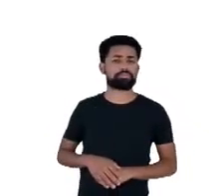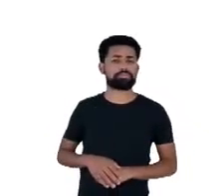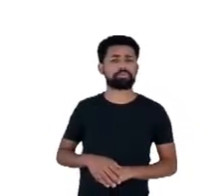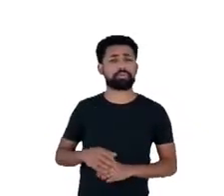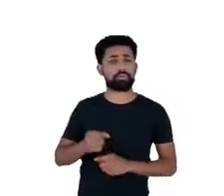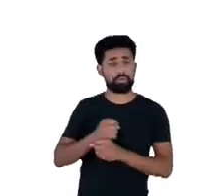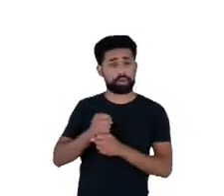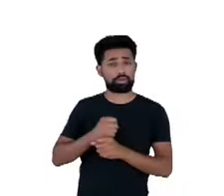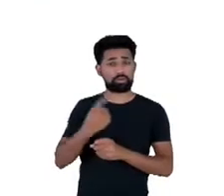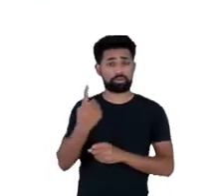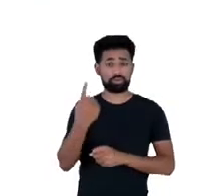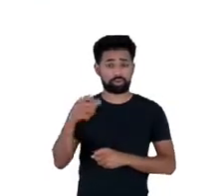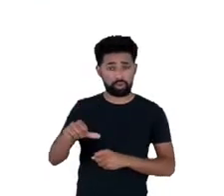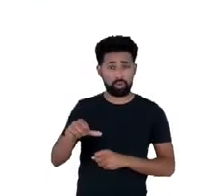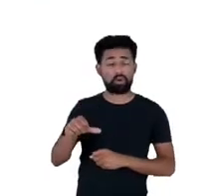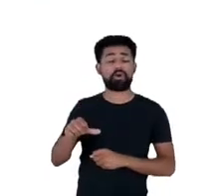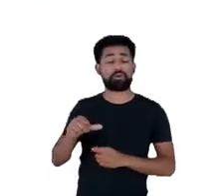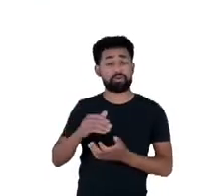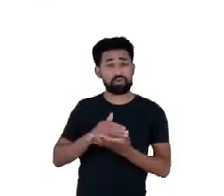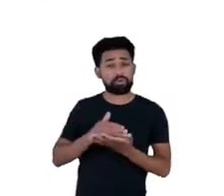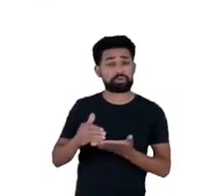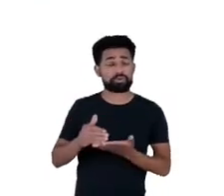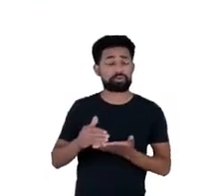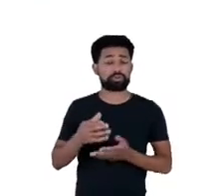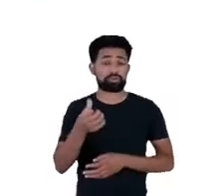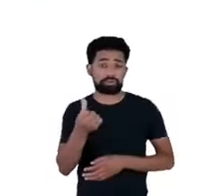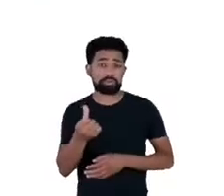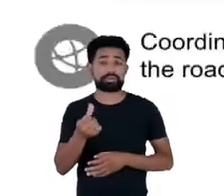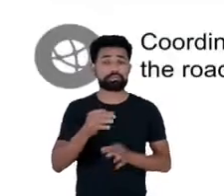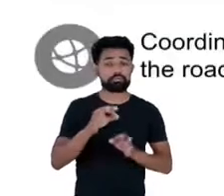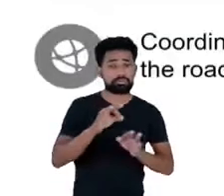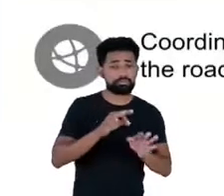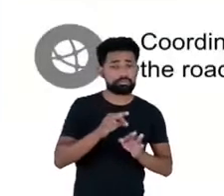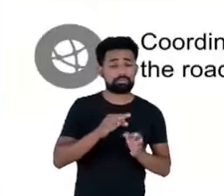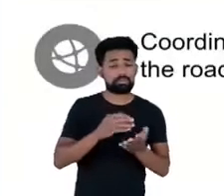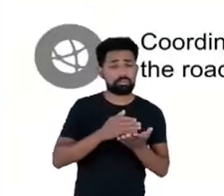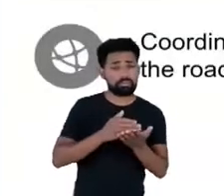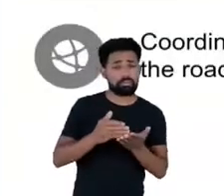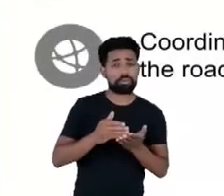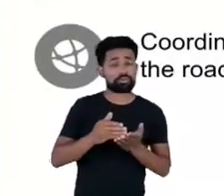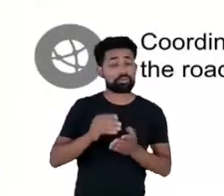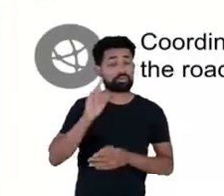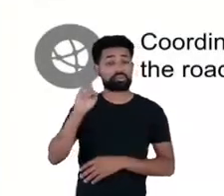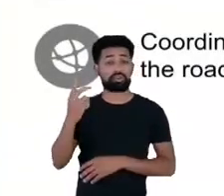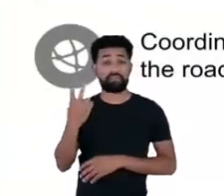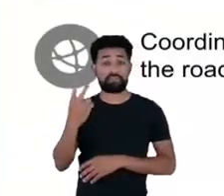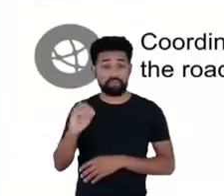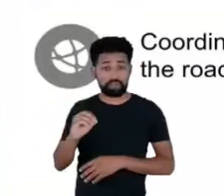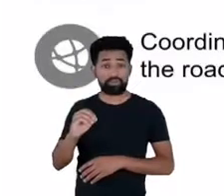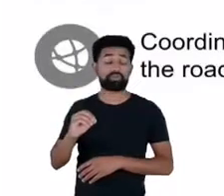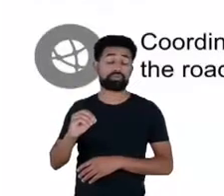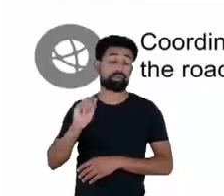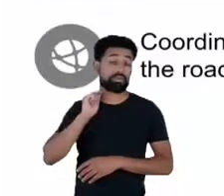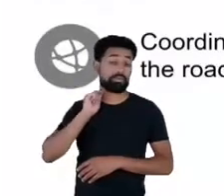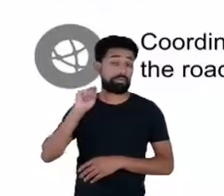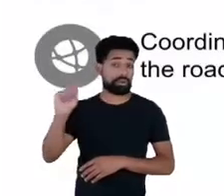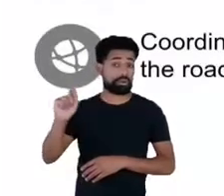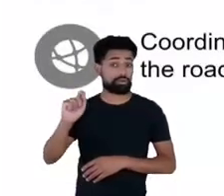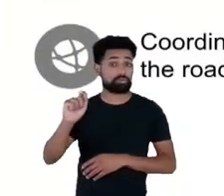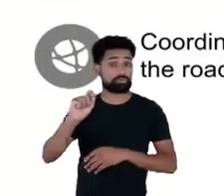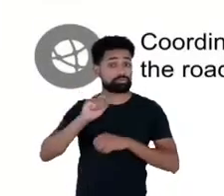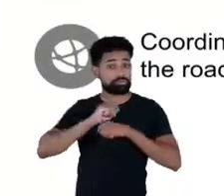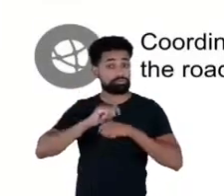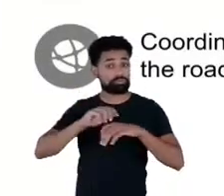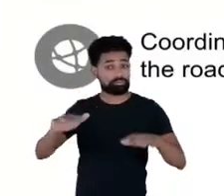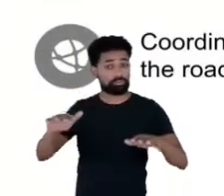para o desenvolvimento de armazenagem por bombeamento. Em 20 de abril, lançou o parque eólico maior do